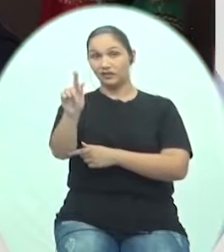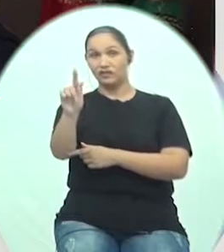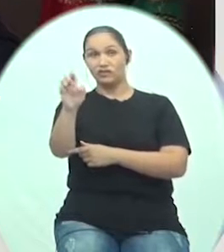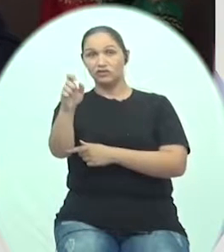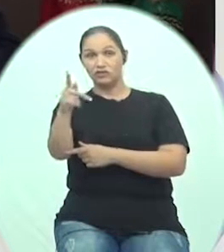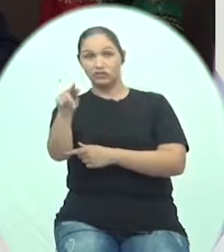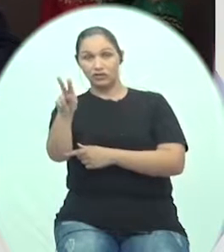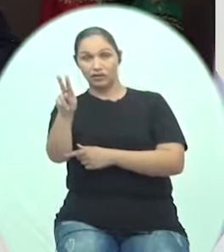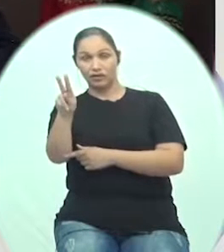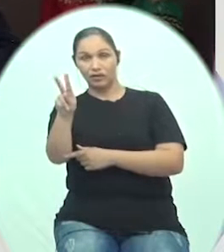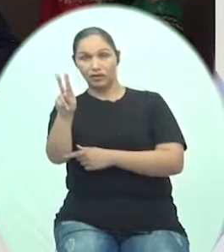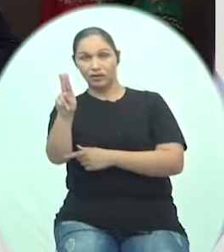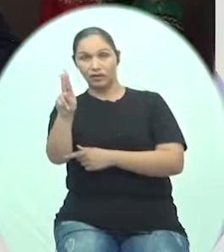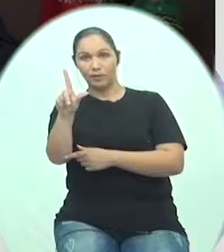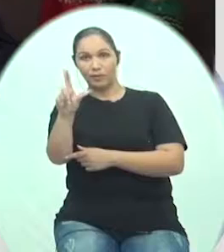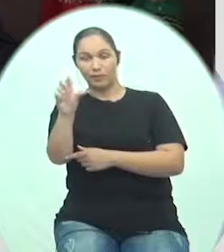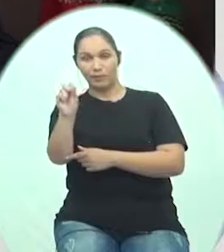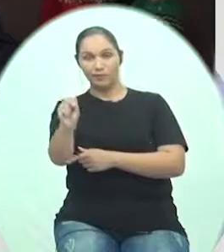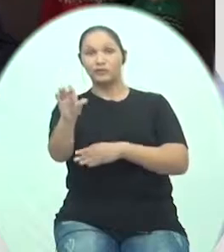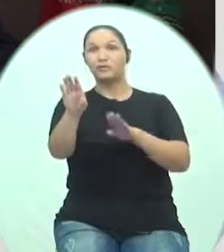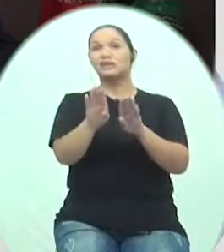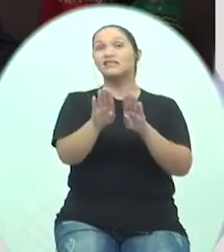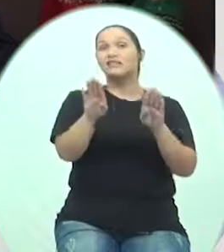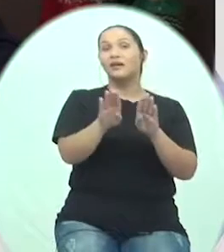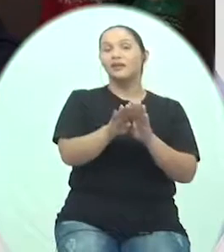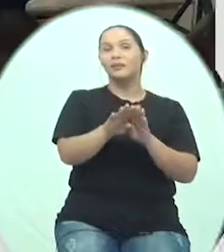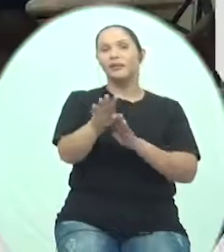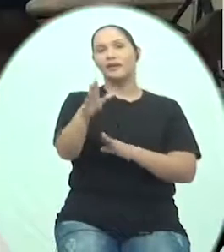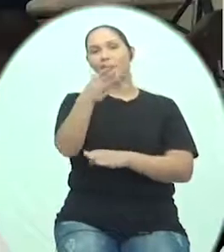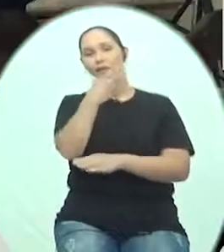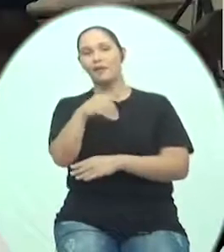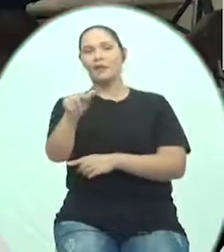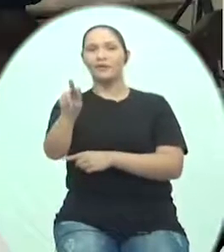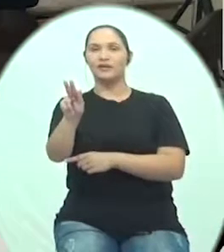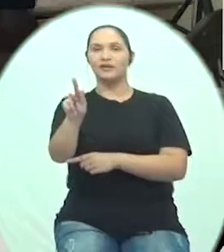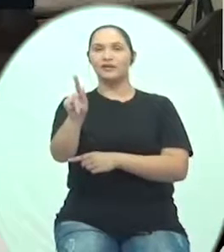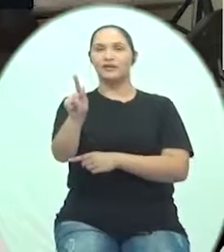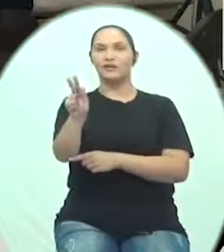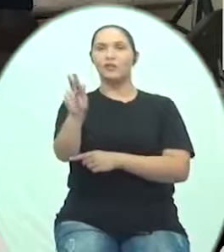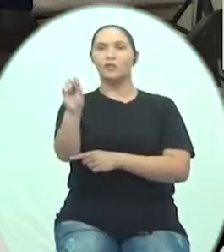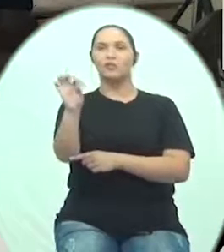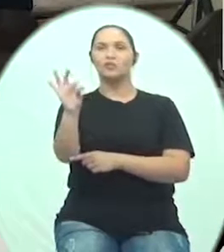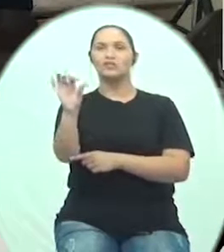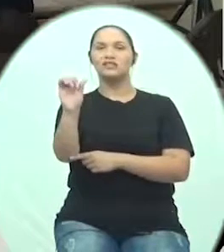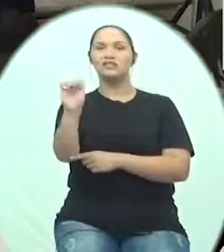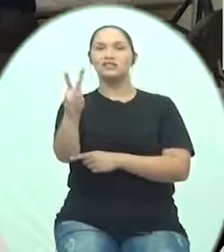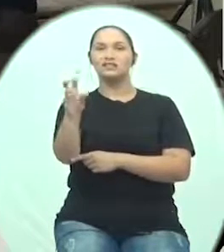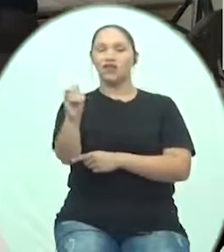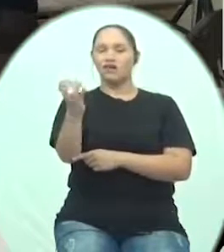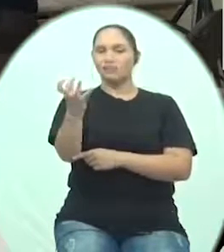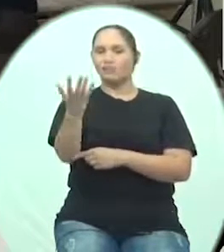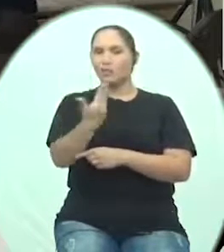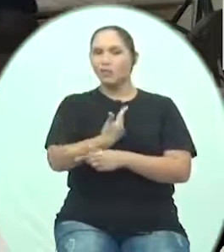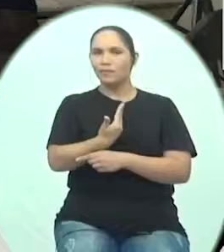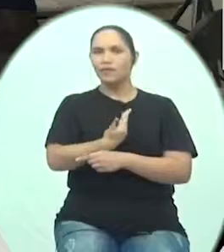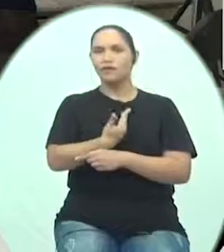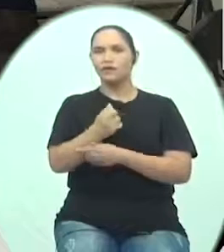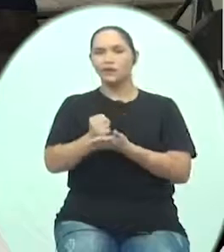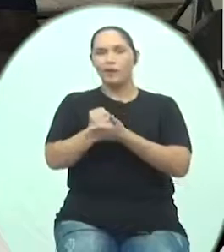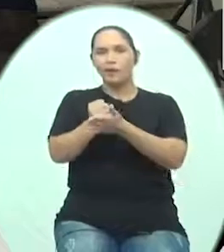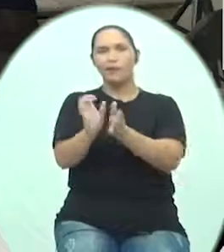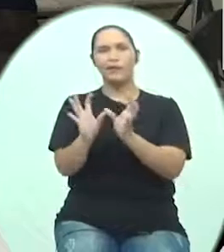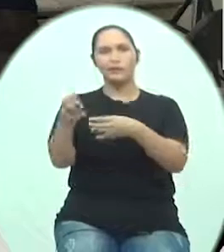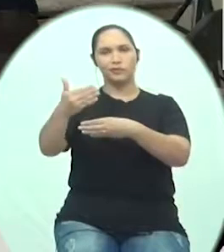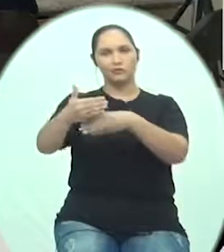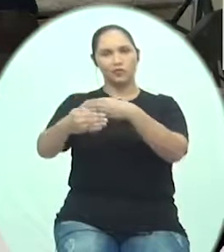né obrigado por todo o apoio que tem dado a nossa comissão de obras também o Paiol já falou eh a respeito